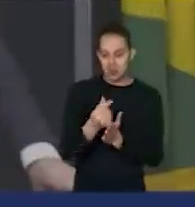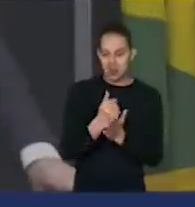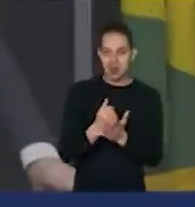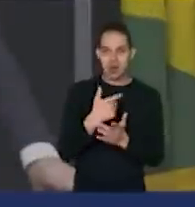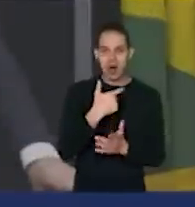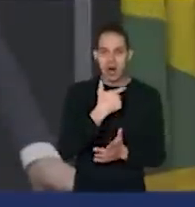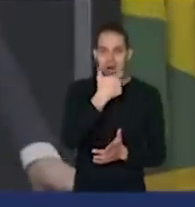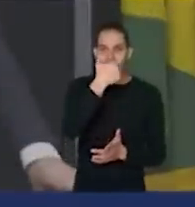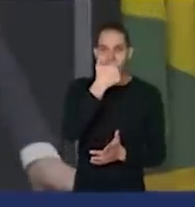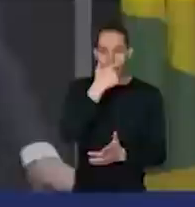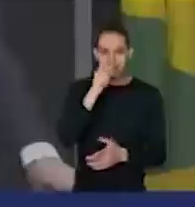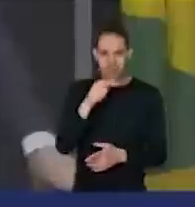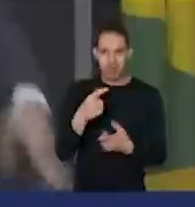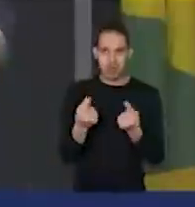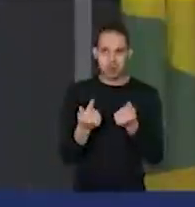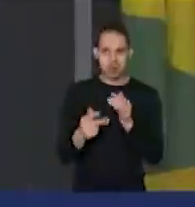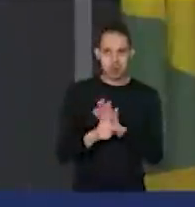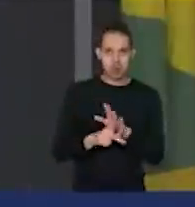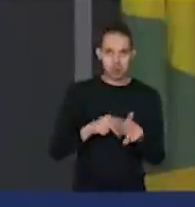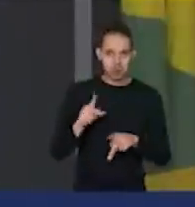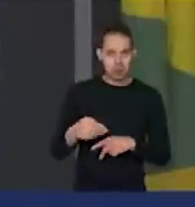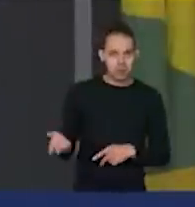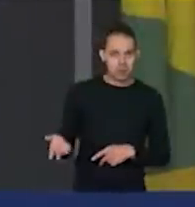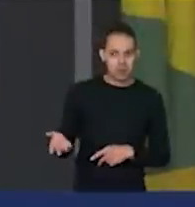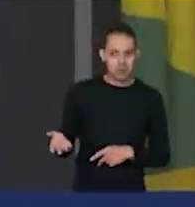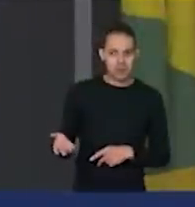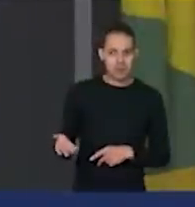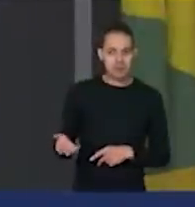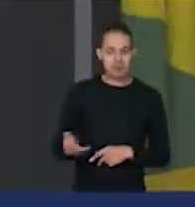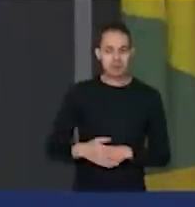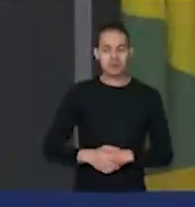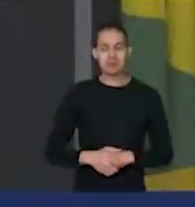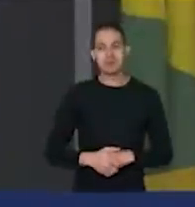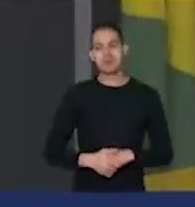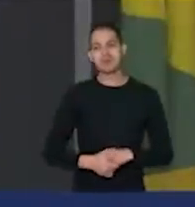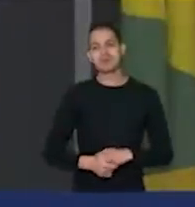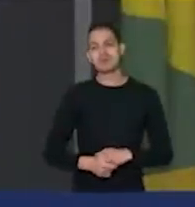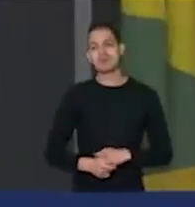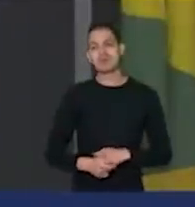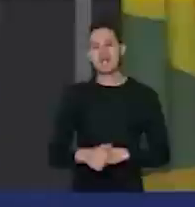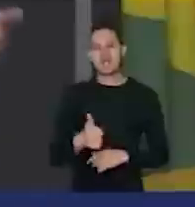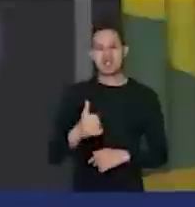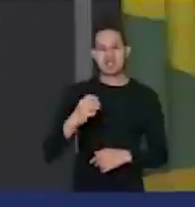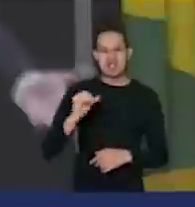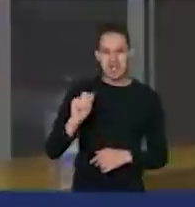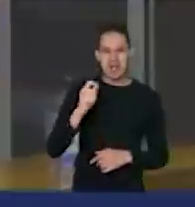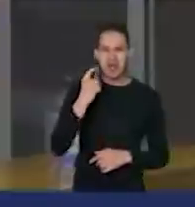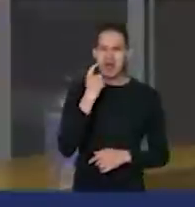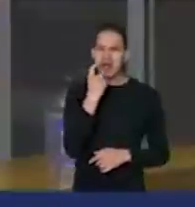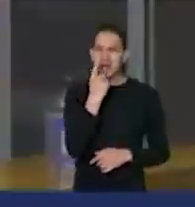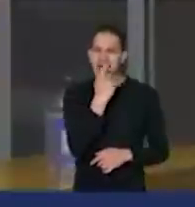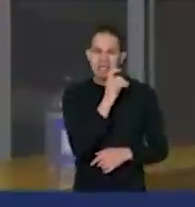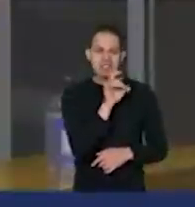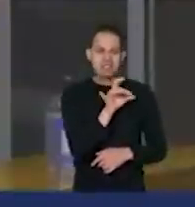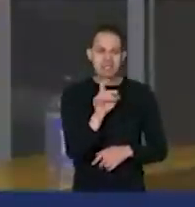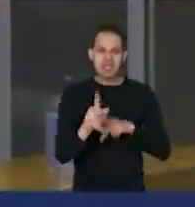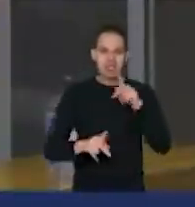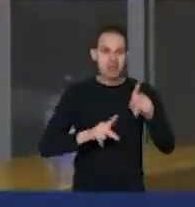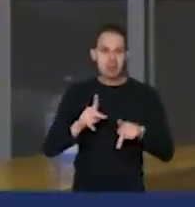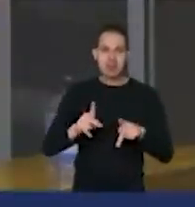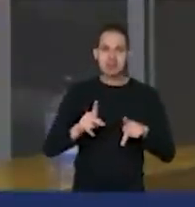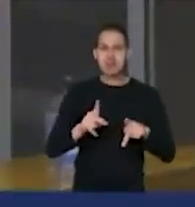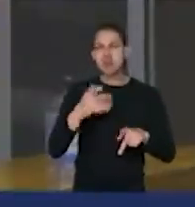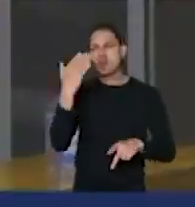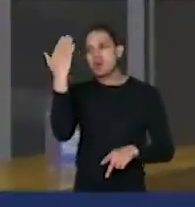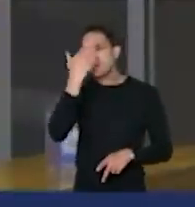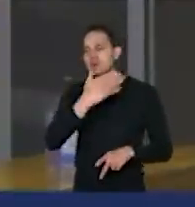público? É óbvio que não tiraram 19 dentes da população inteira da cidade. É